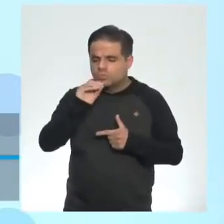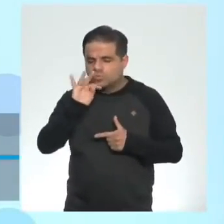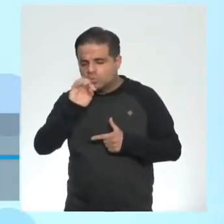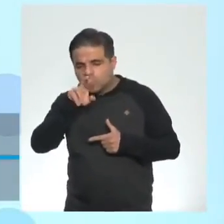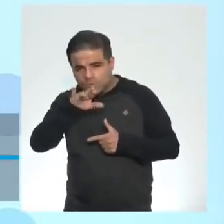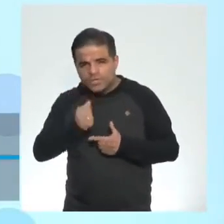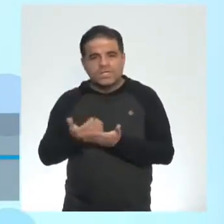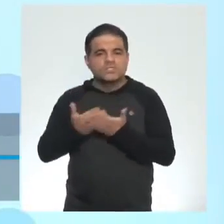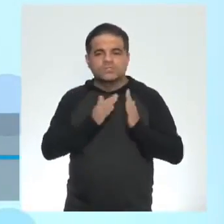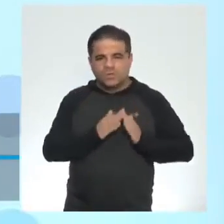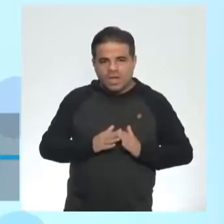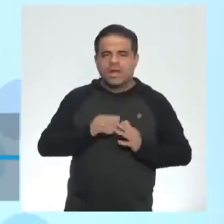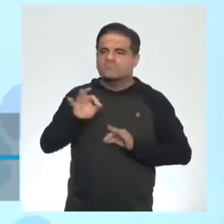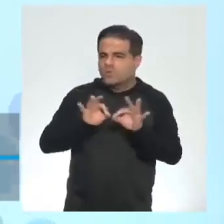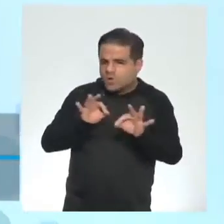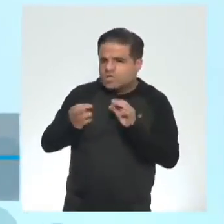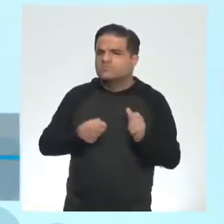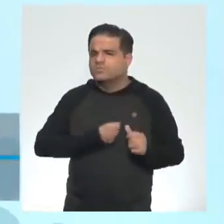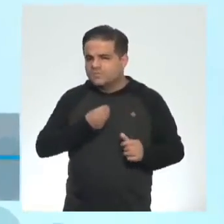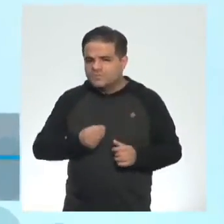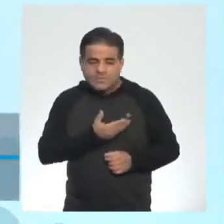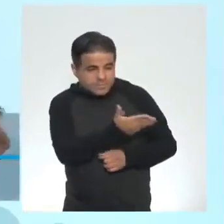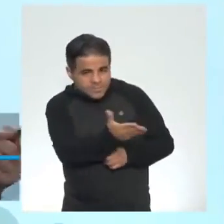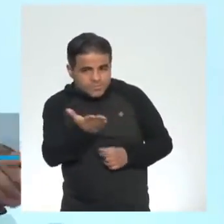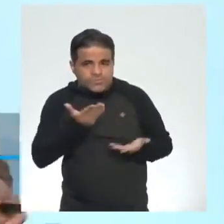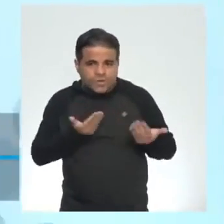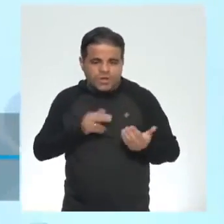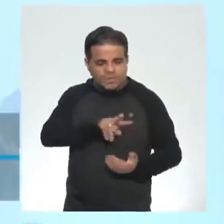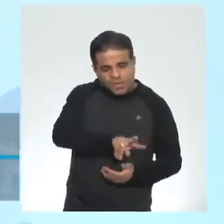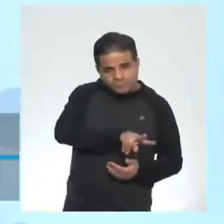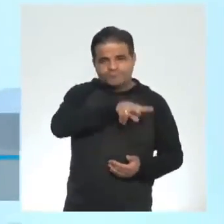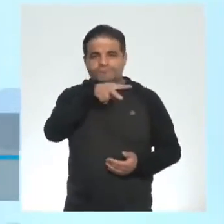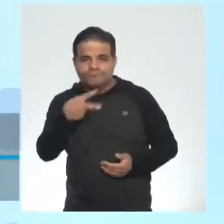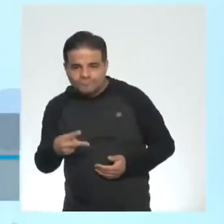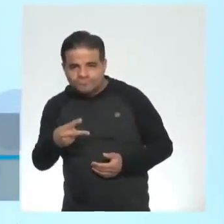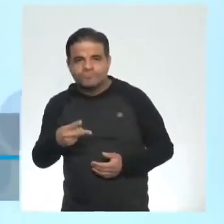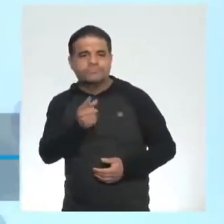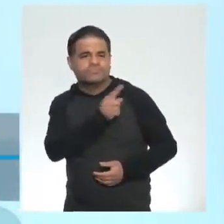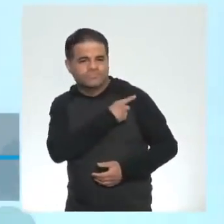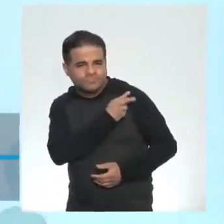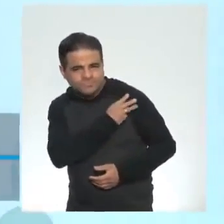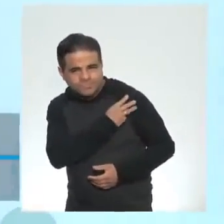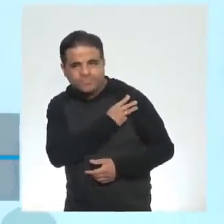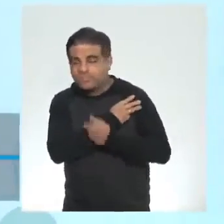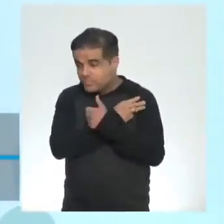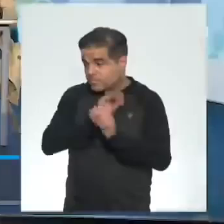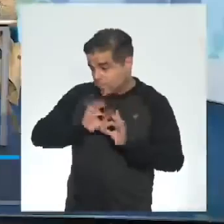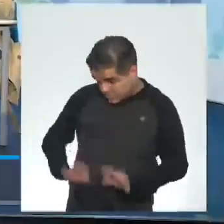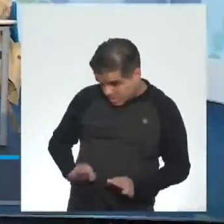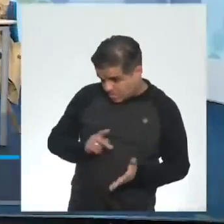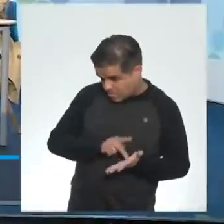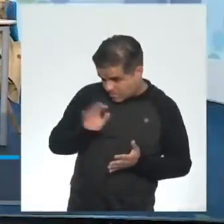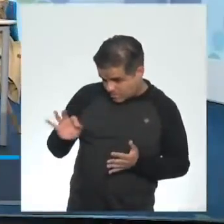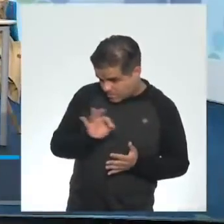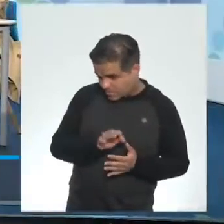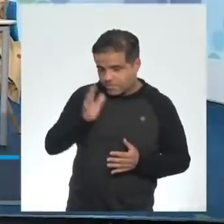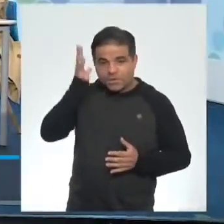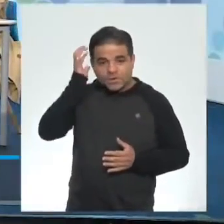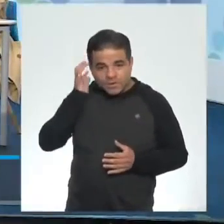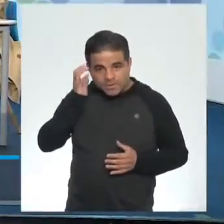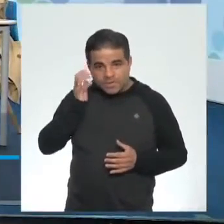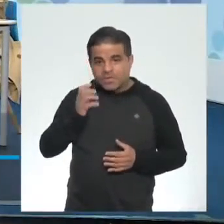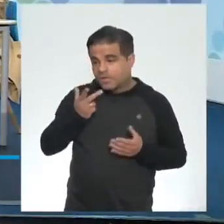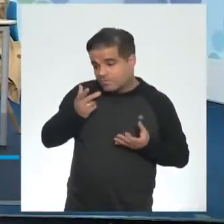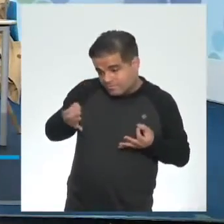de vida para essa galerinha aí que está nessa transição para o ensino médio. Não é verdade, professora Luíse? Vamos